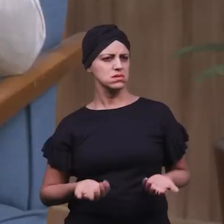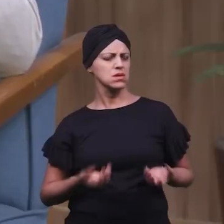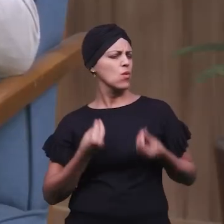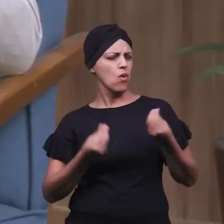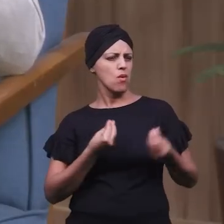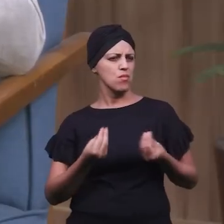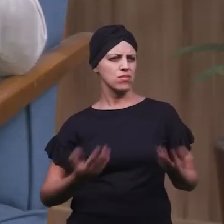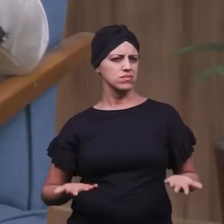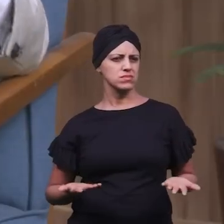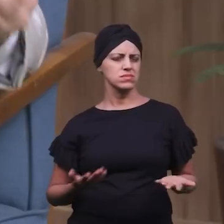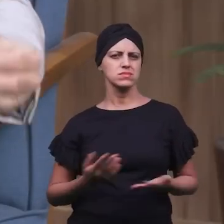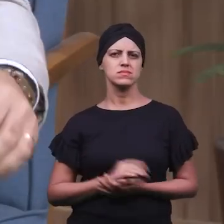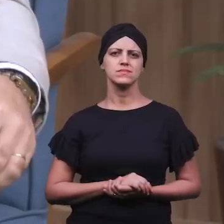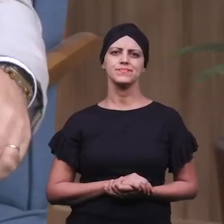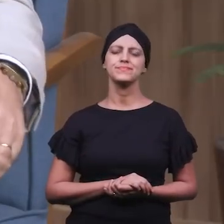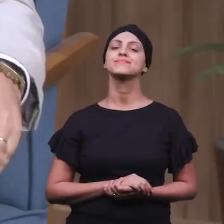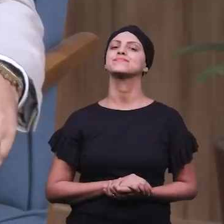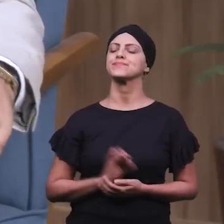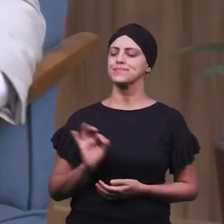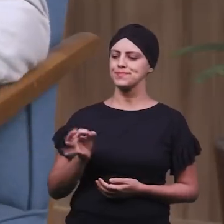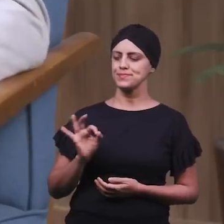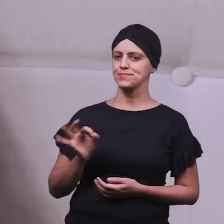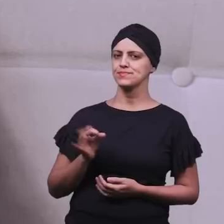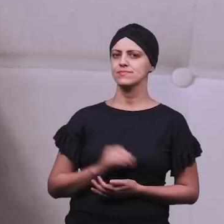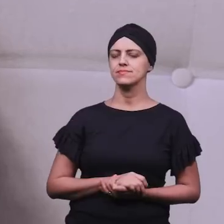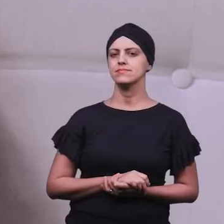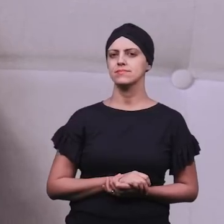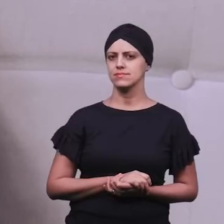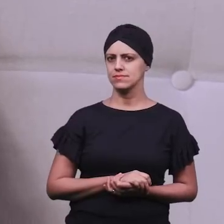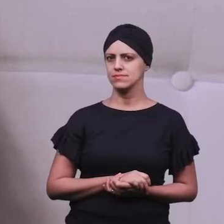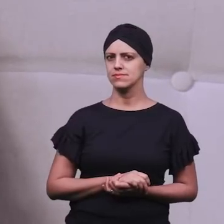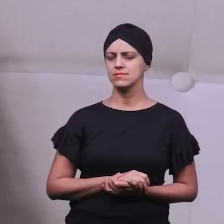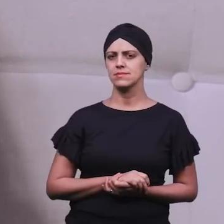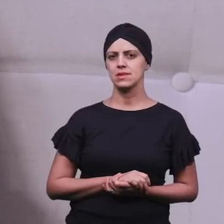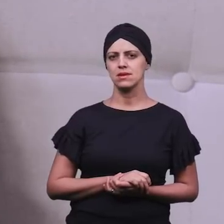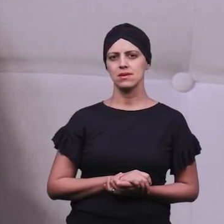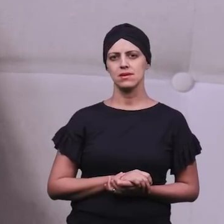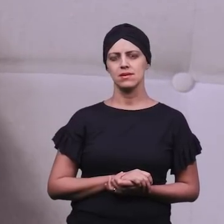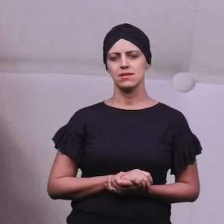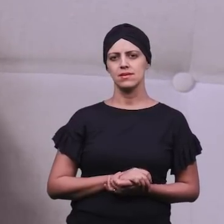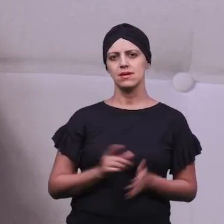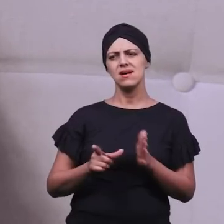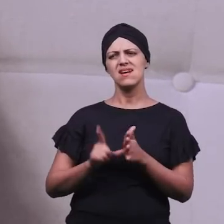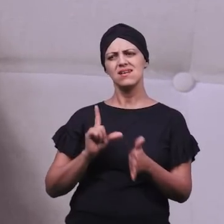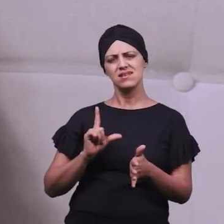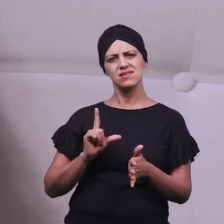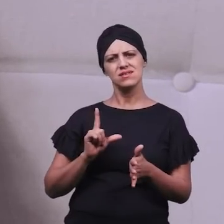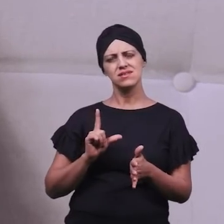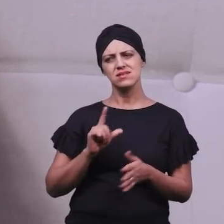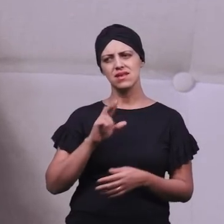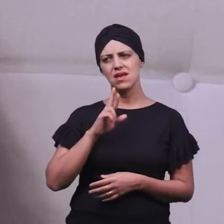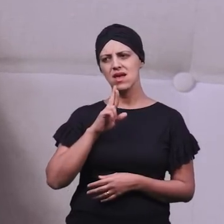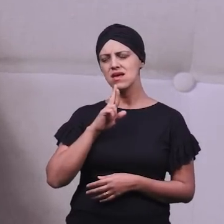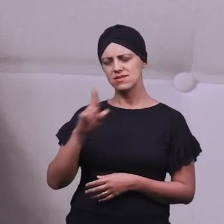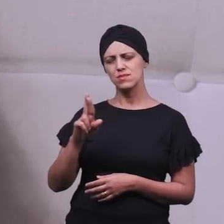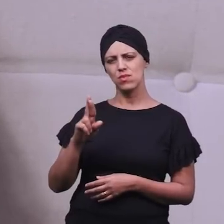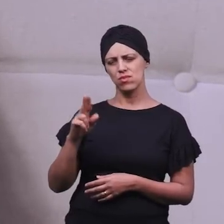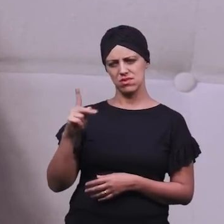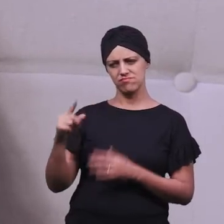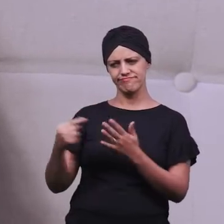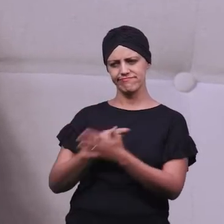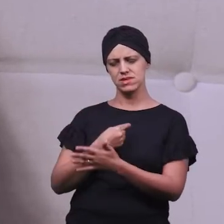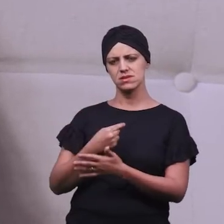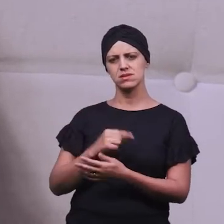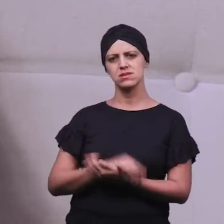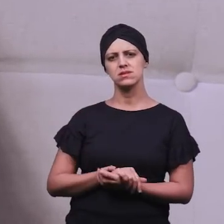o fermento que leveda toda a massa? Muito bem. Antes de